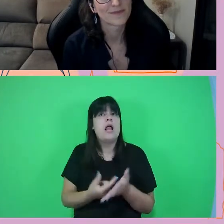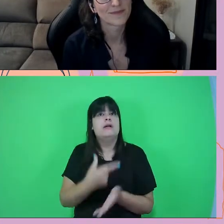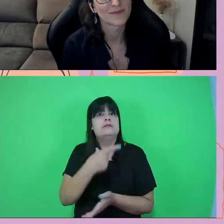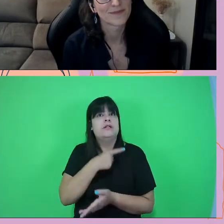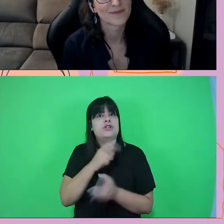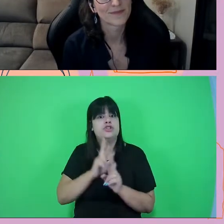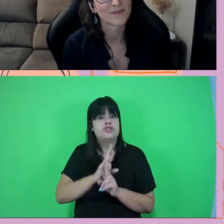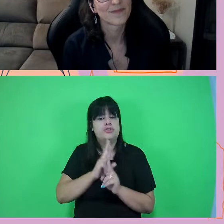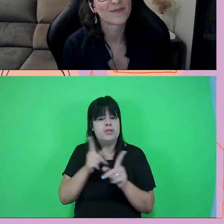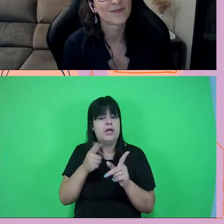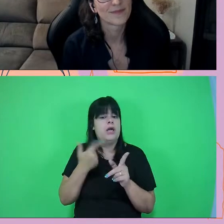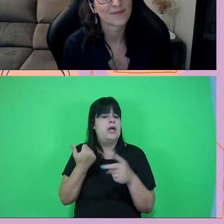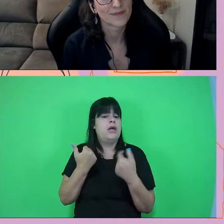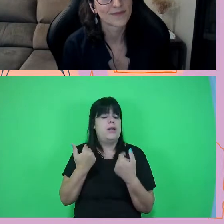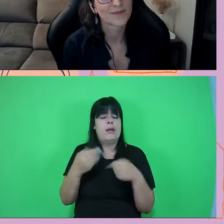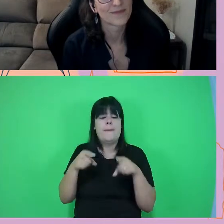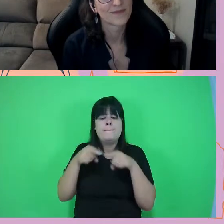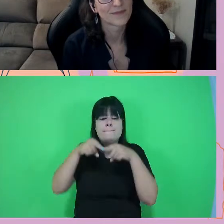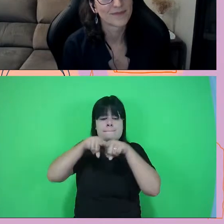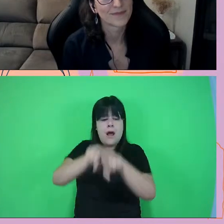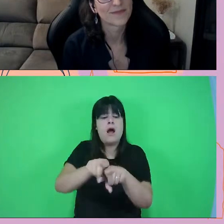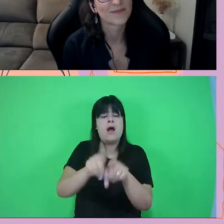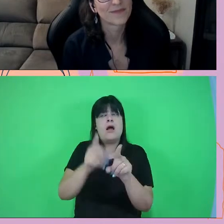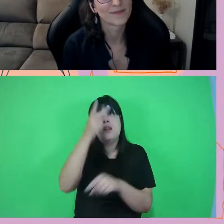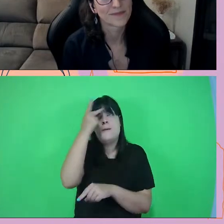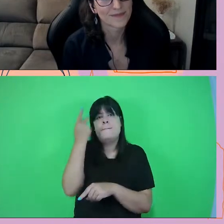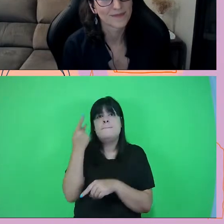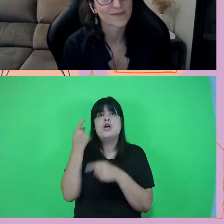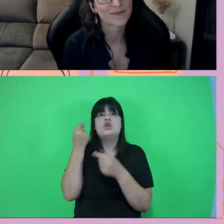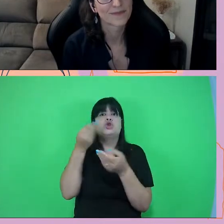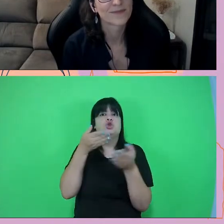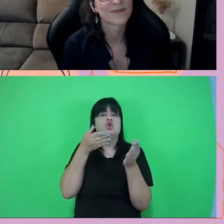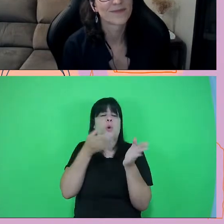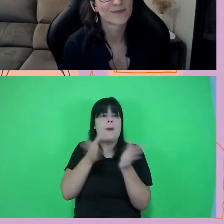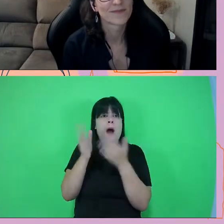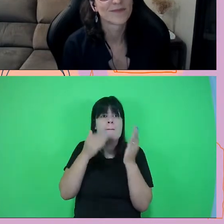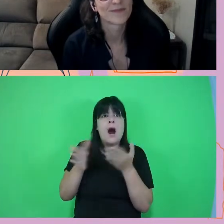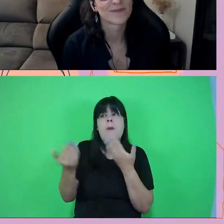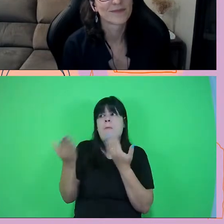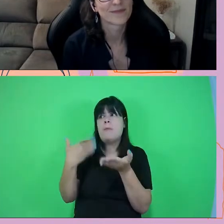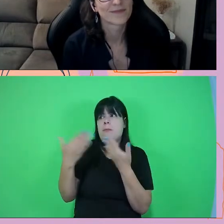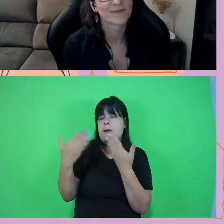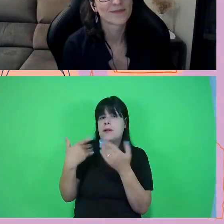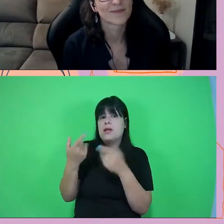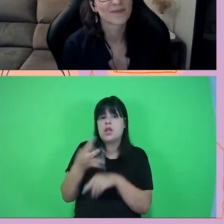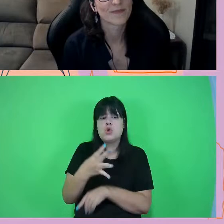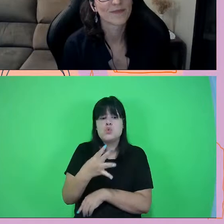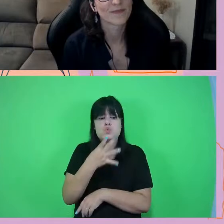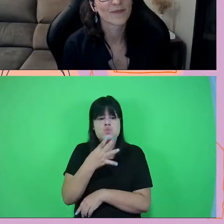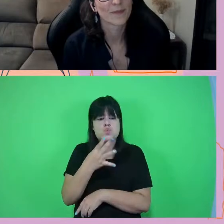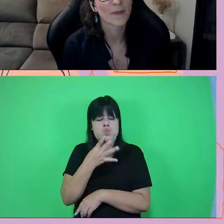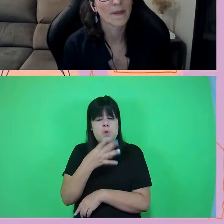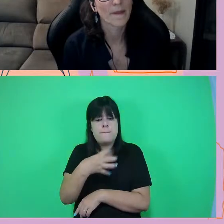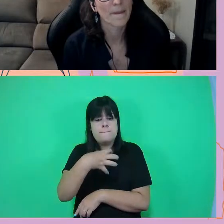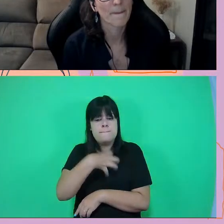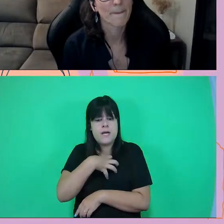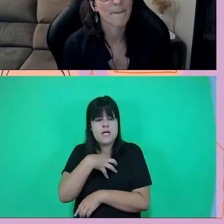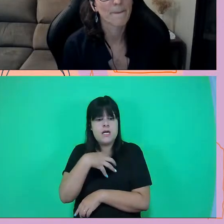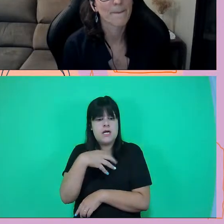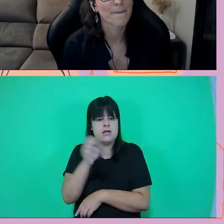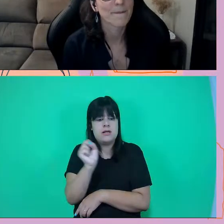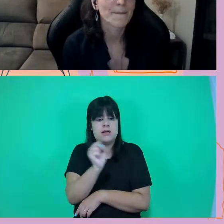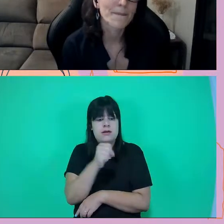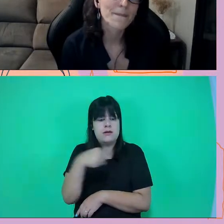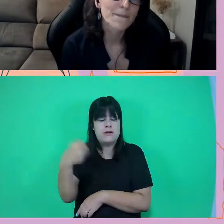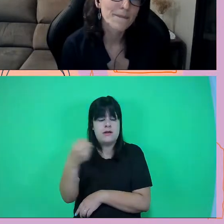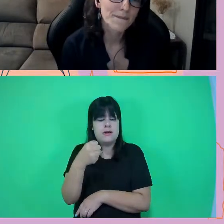diferentes, assim, ao mesmo tempo, trocar ideia com quem produz. Foi muito legal. E eu conheci um estilo de cerveja que chama